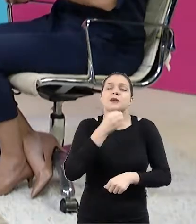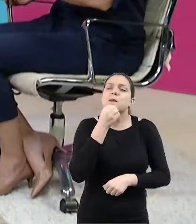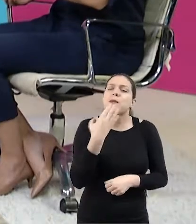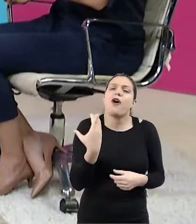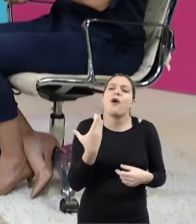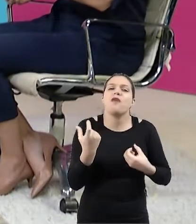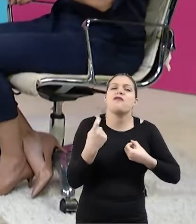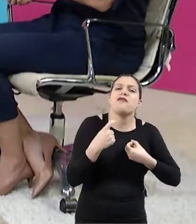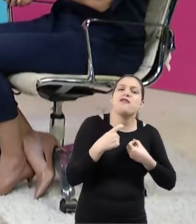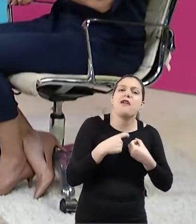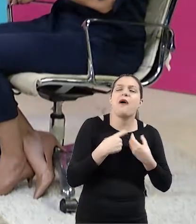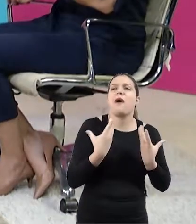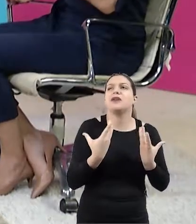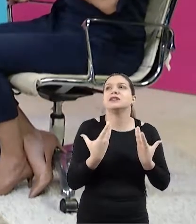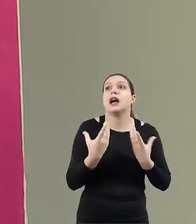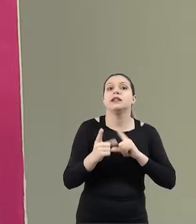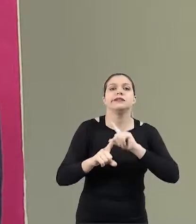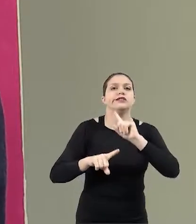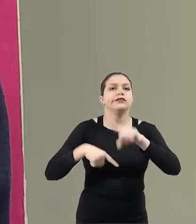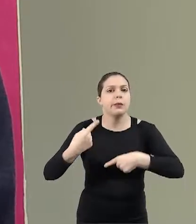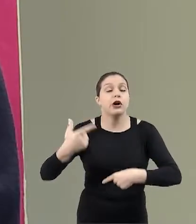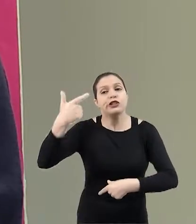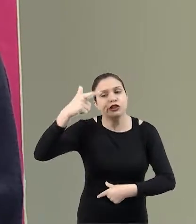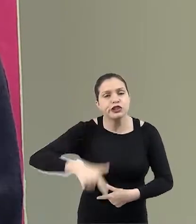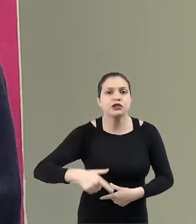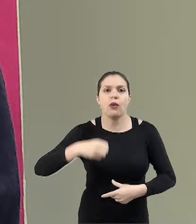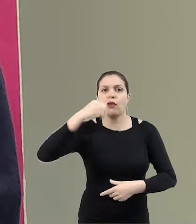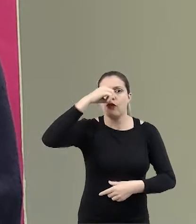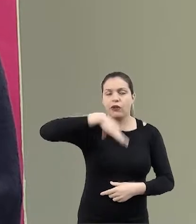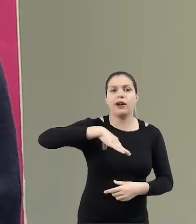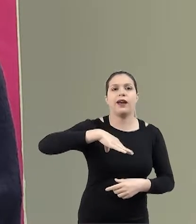retorna novamente ao período da agressão. E esse ciclo,